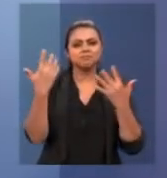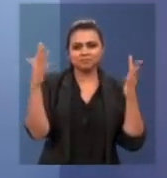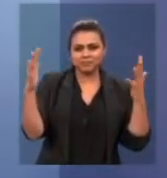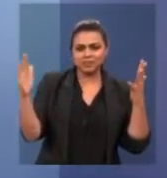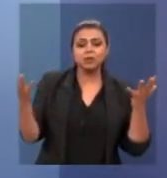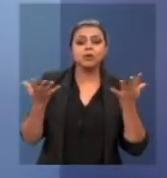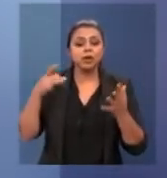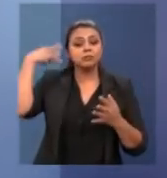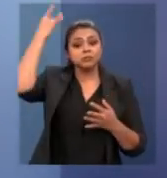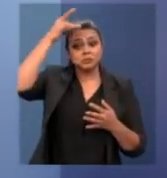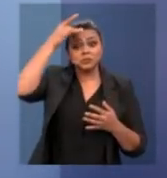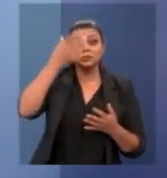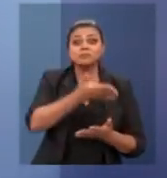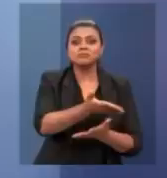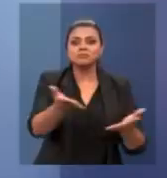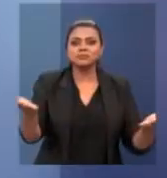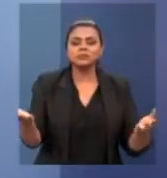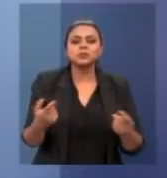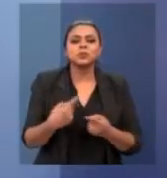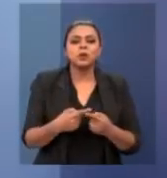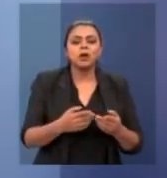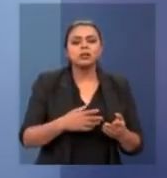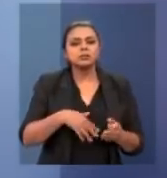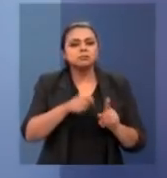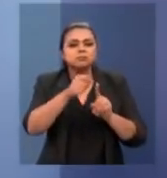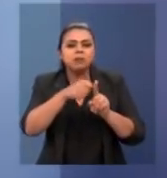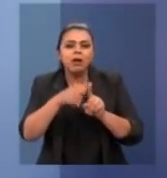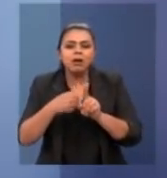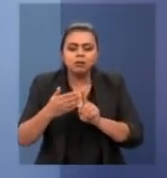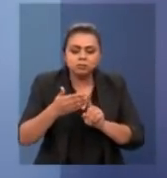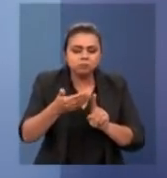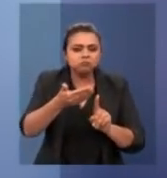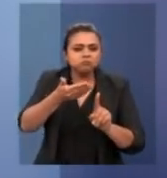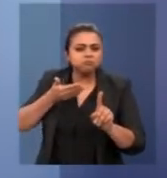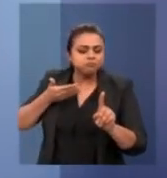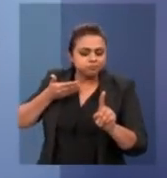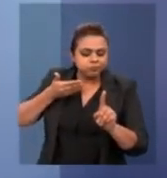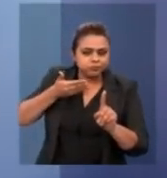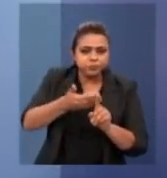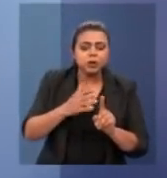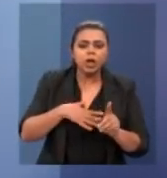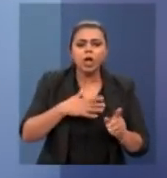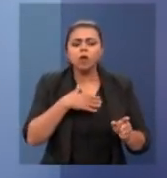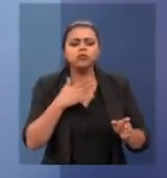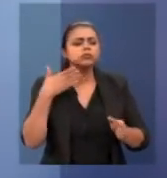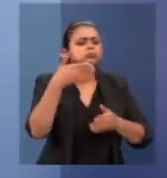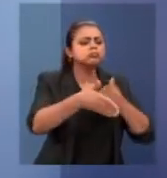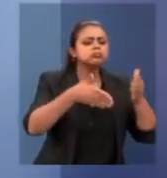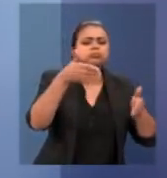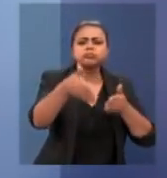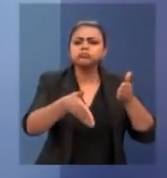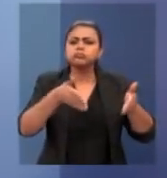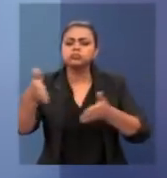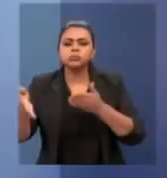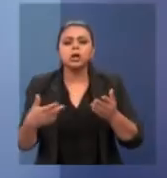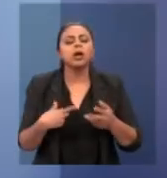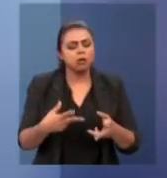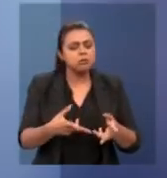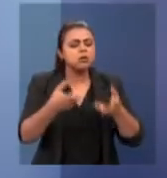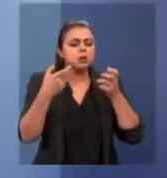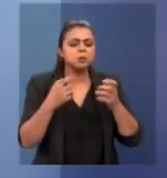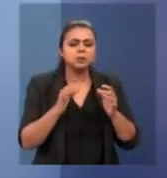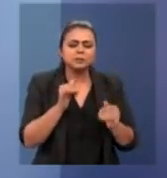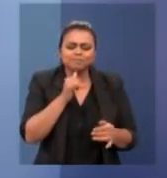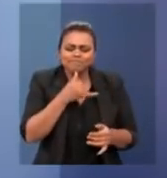aos capixabas dizendo que nesses últimos meses eu percorri todos os municípios do estado vê o desânimo a foto de